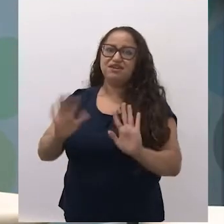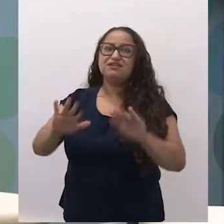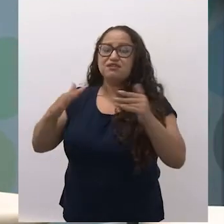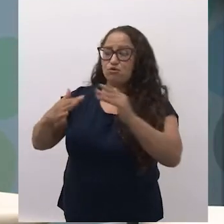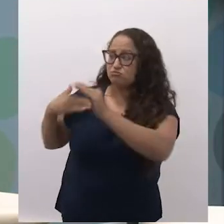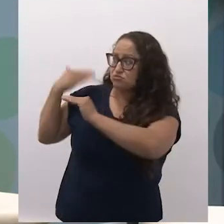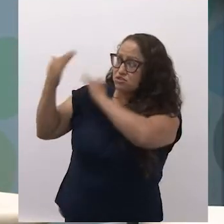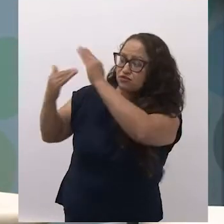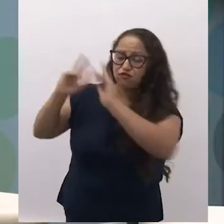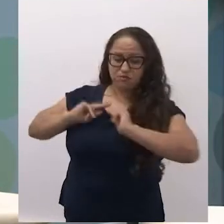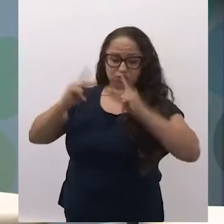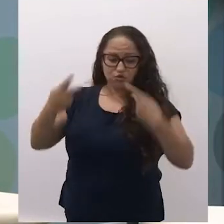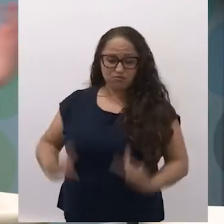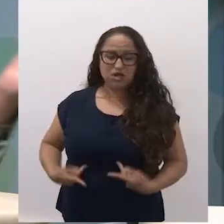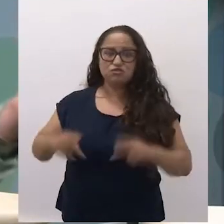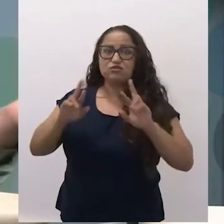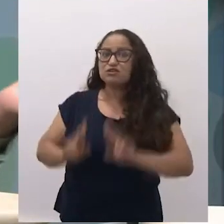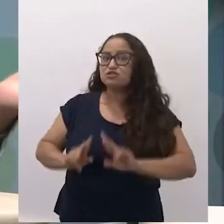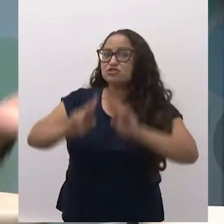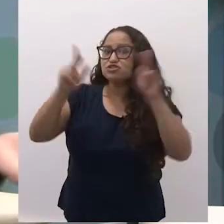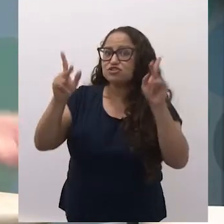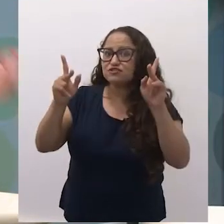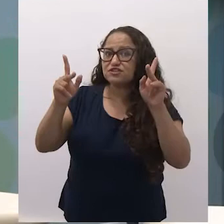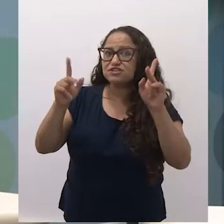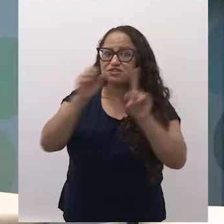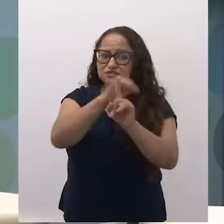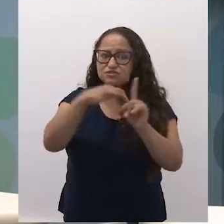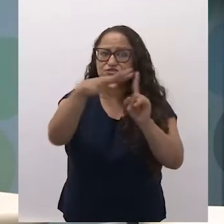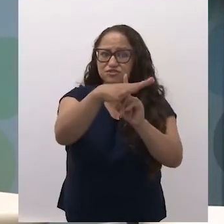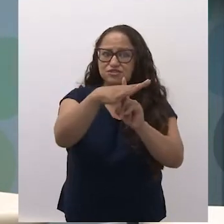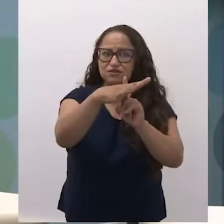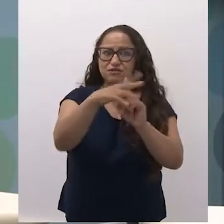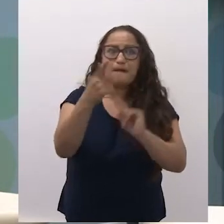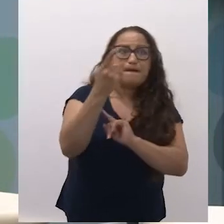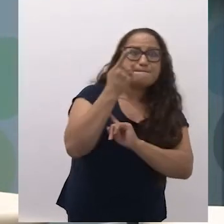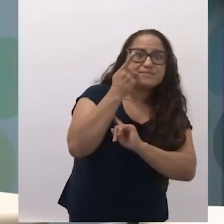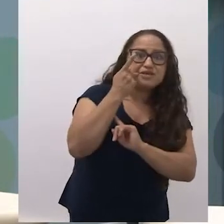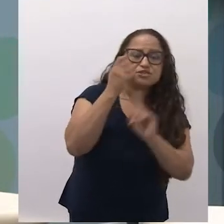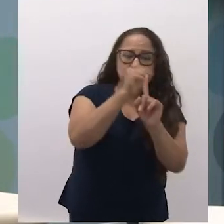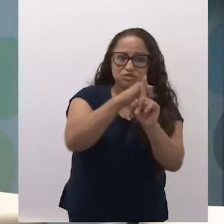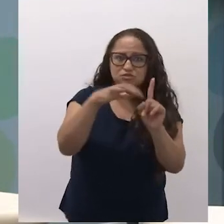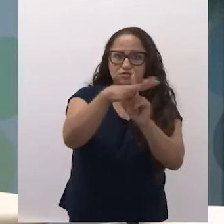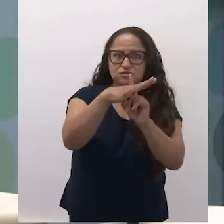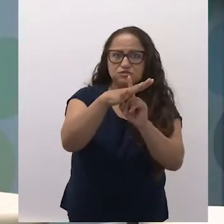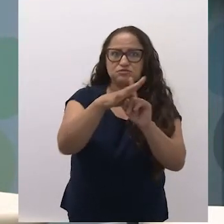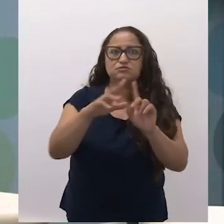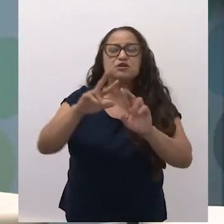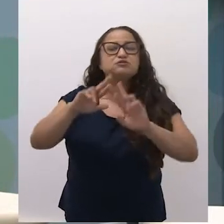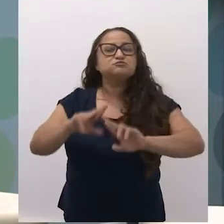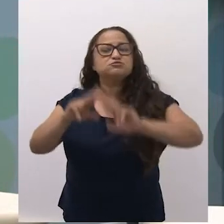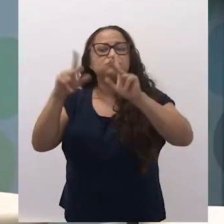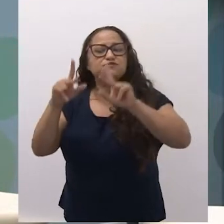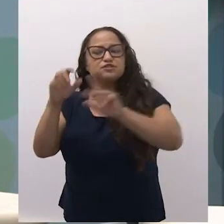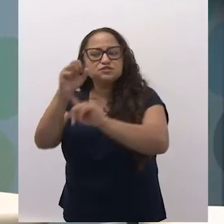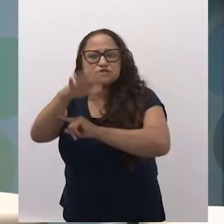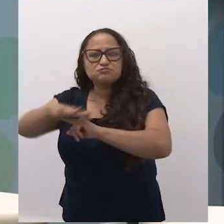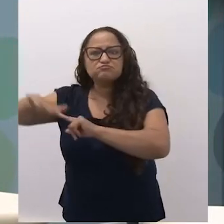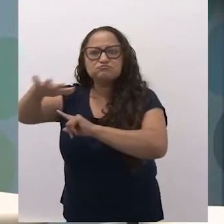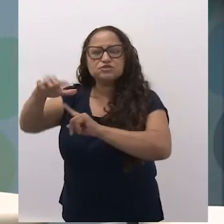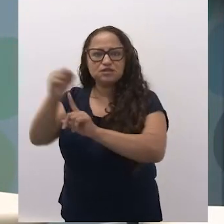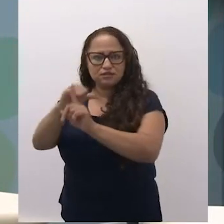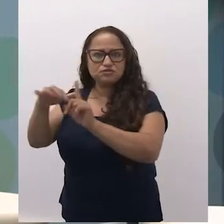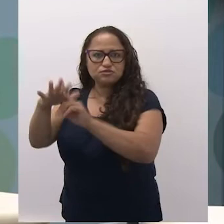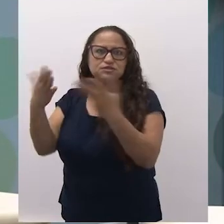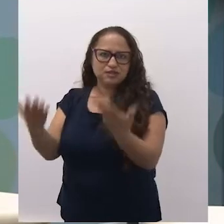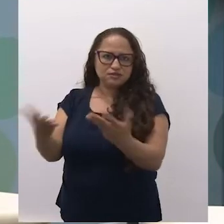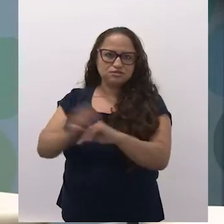social. Para Piaget, socialização. Para Vygotsky, diferenciação social. E Vygotsky